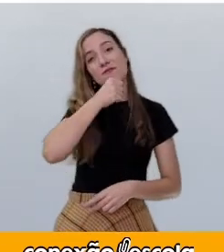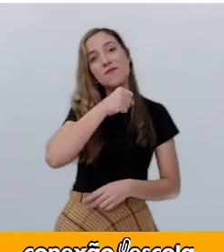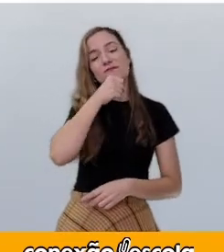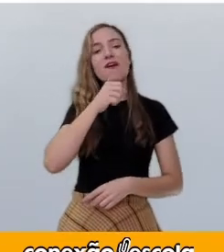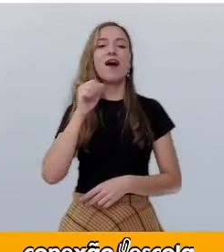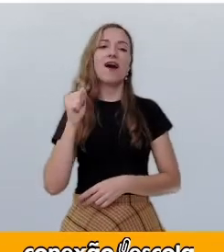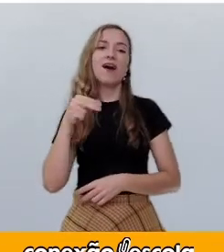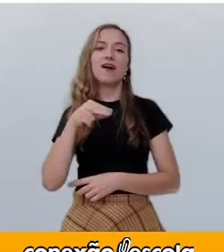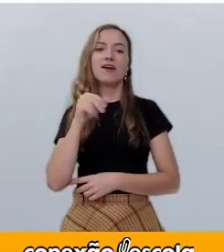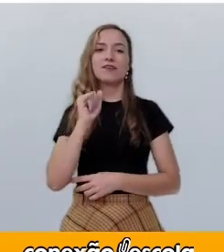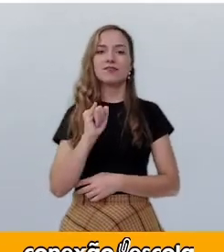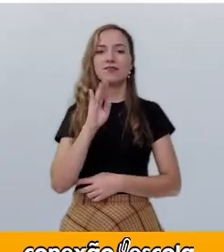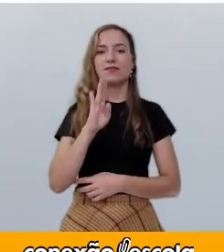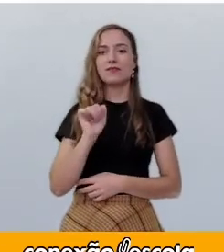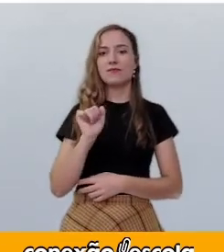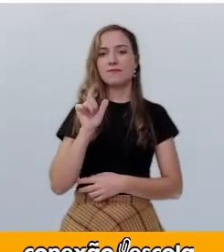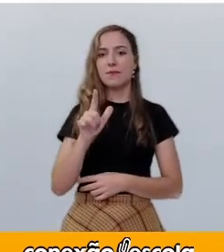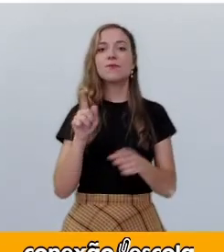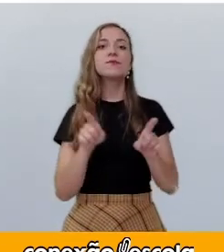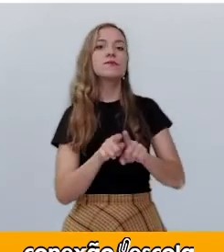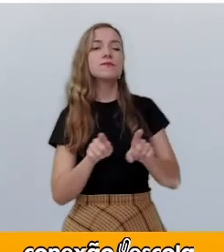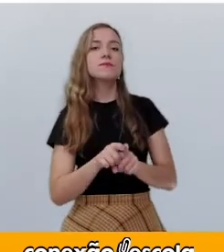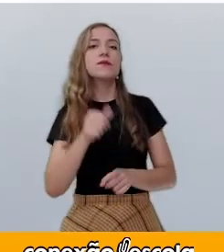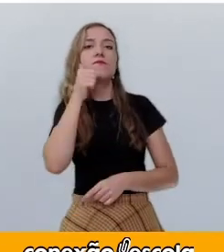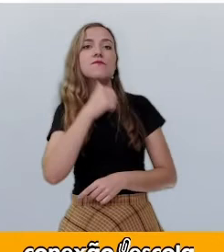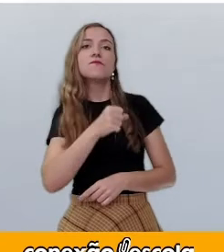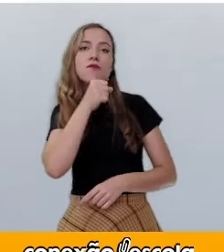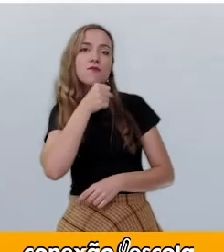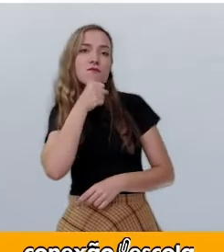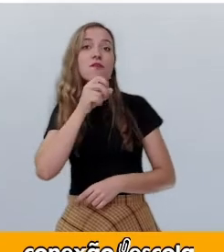Aníbal e minha vovó Vera